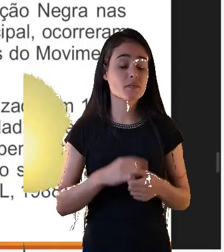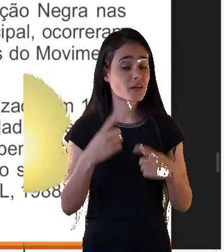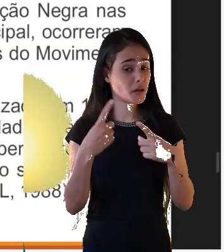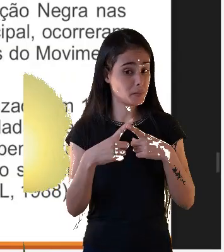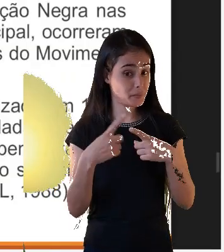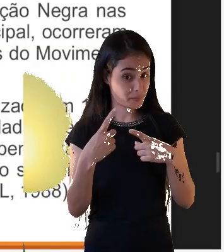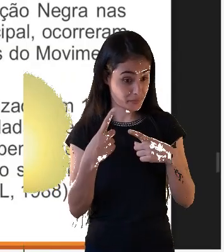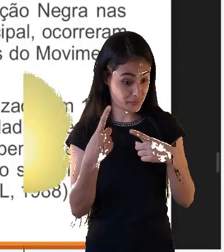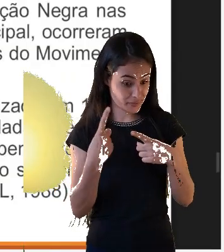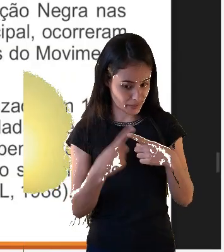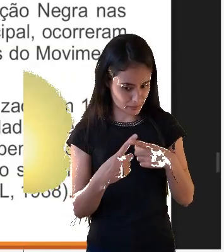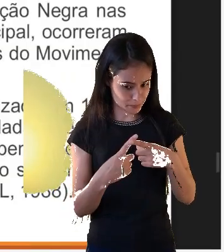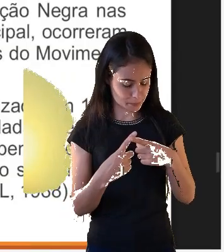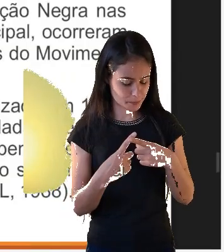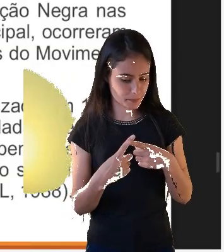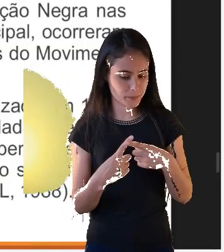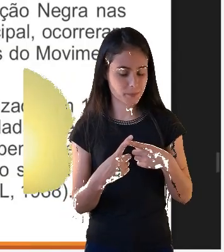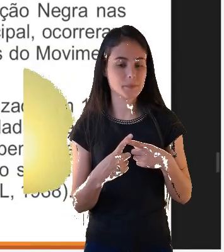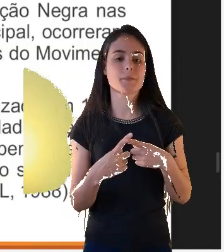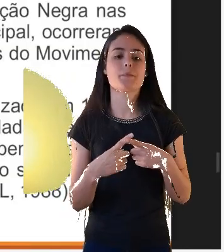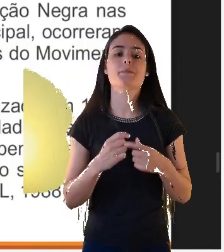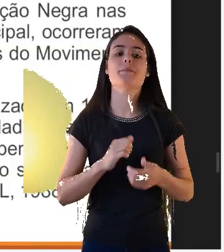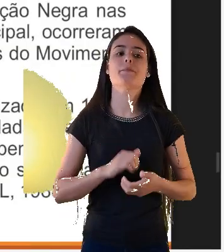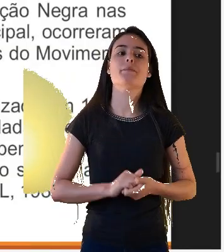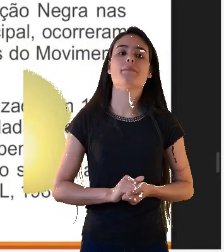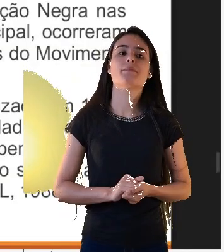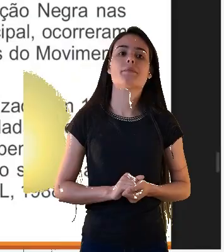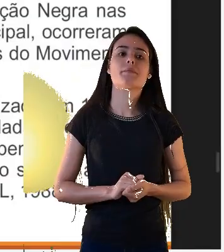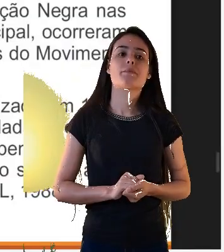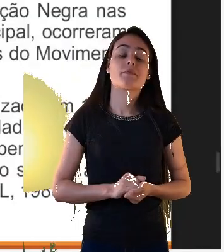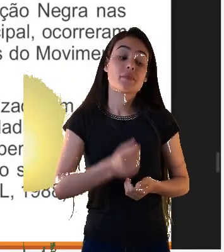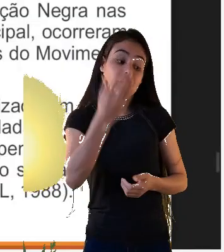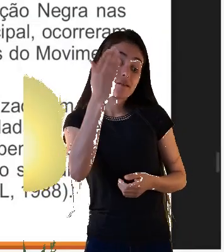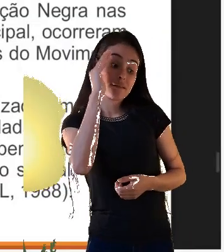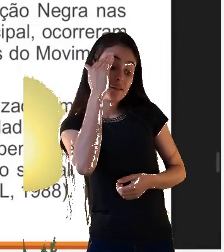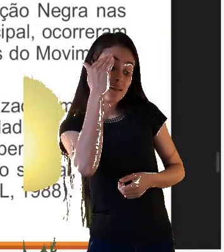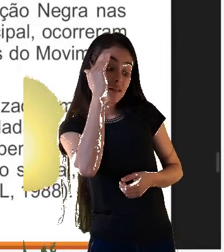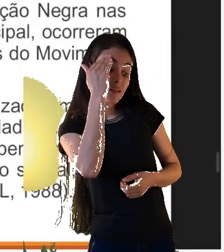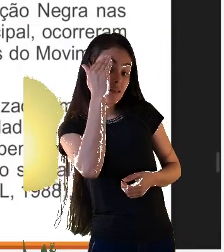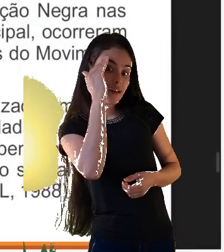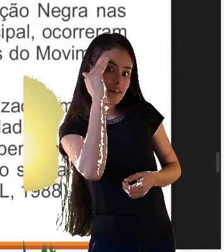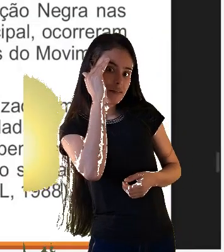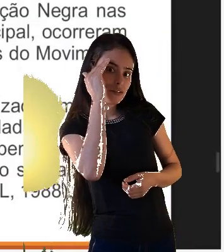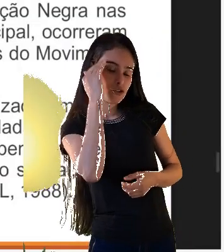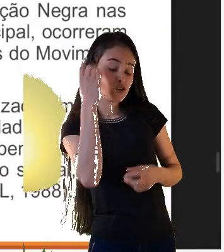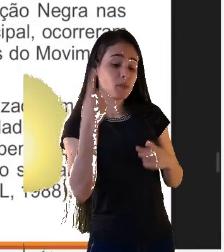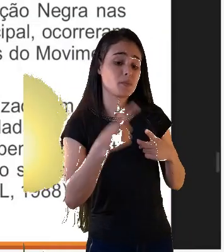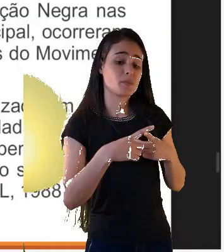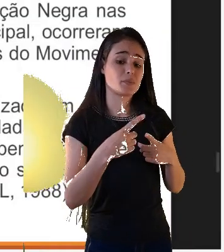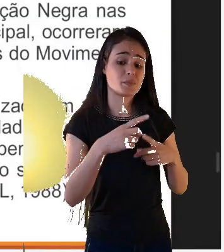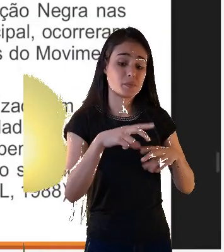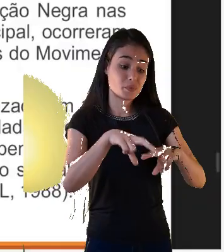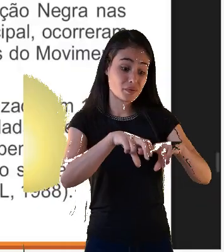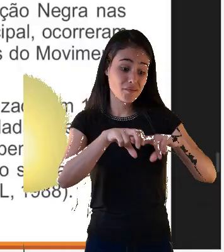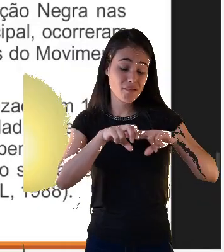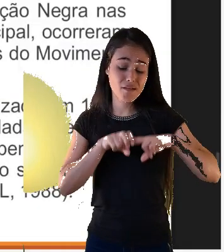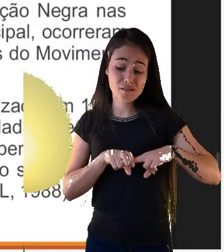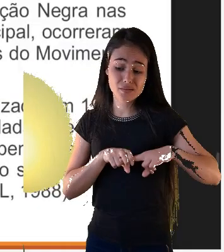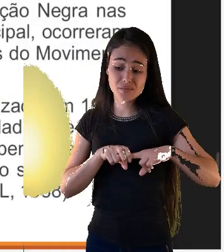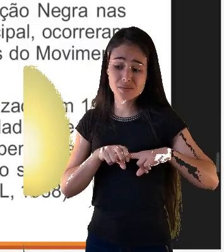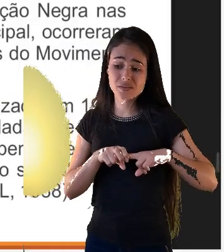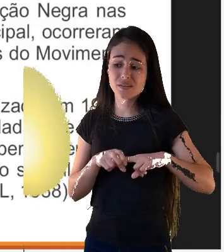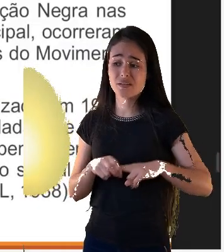né? Mas a gente tem um outro lado que é essa população acaba se fortalecendo com esse